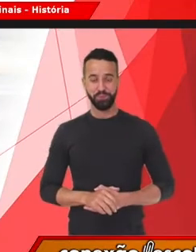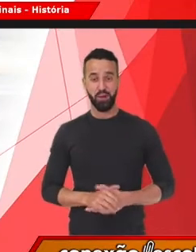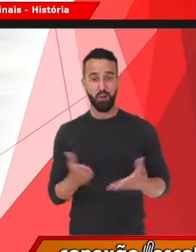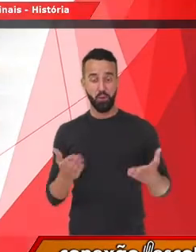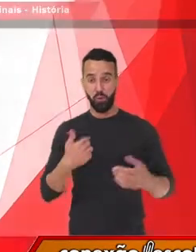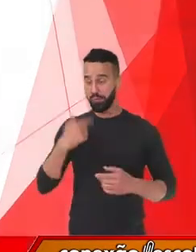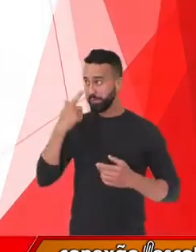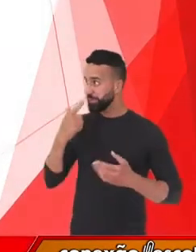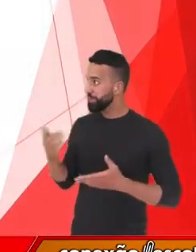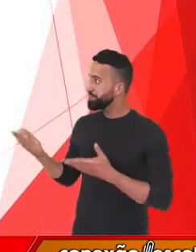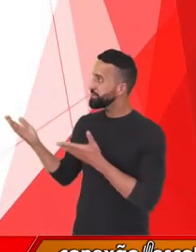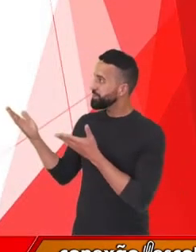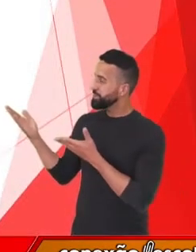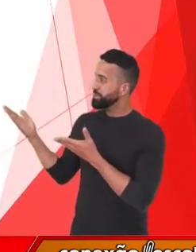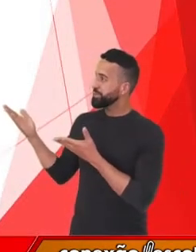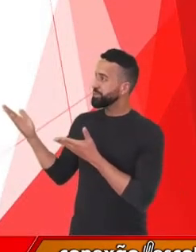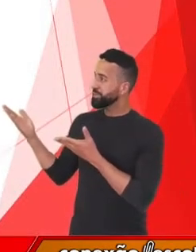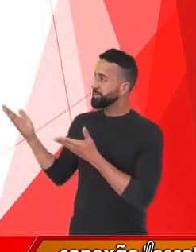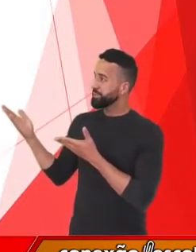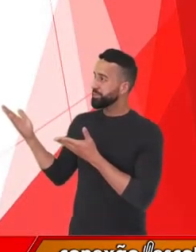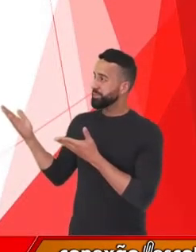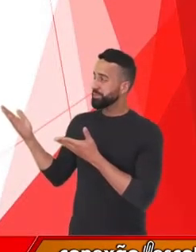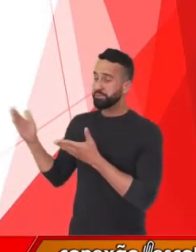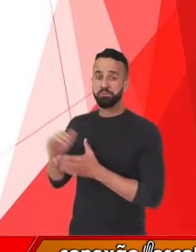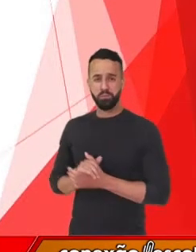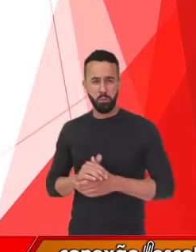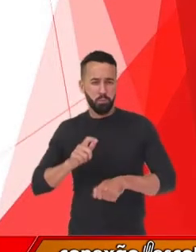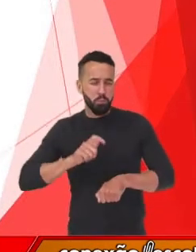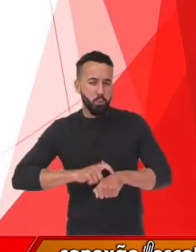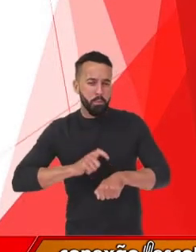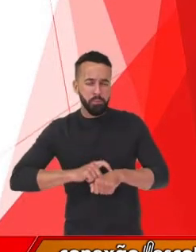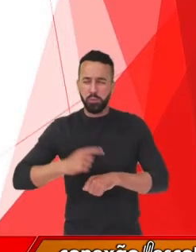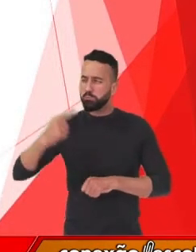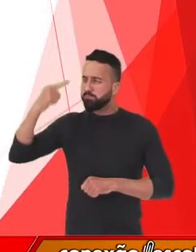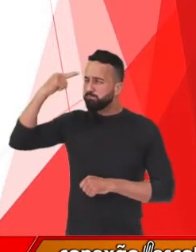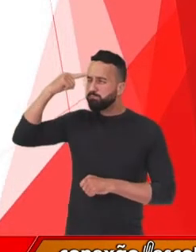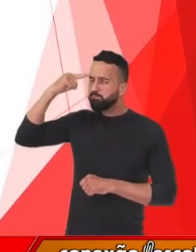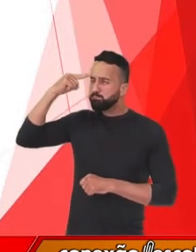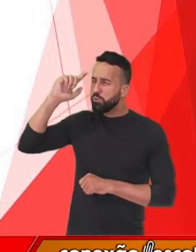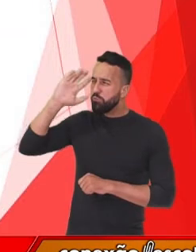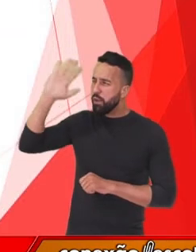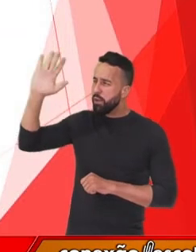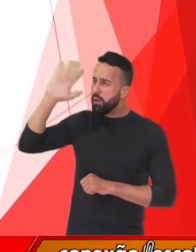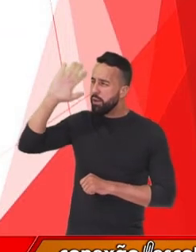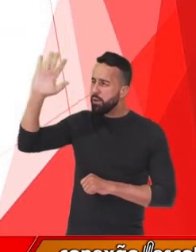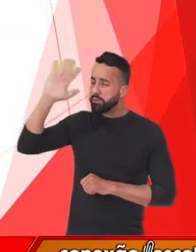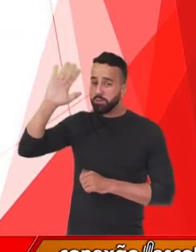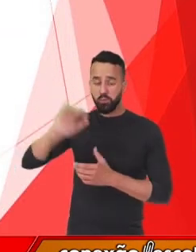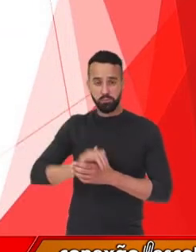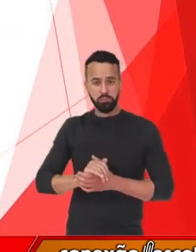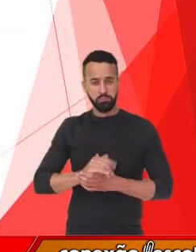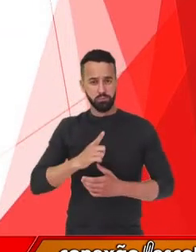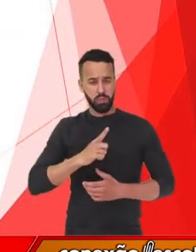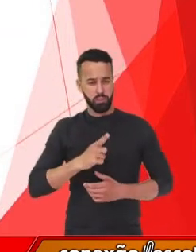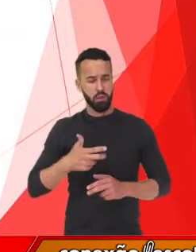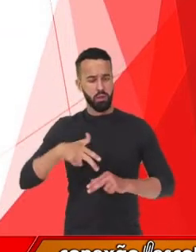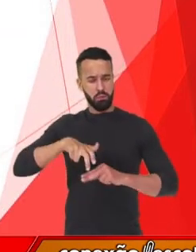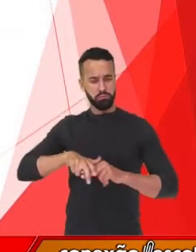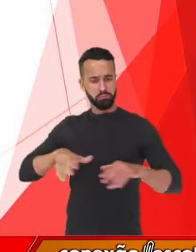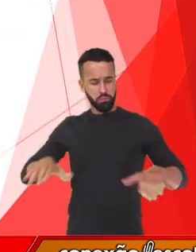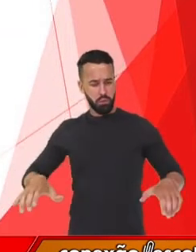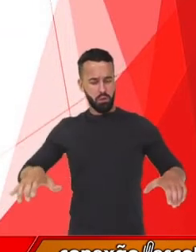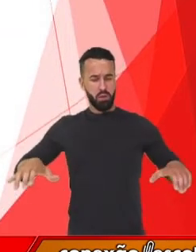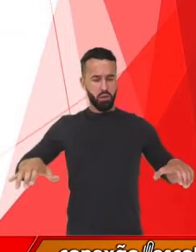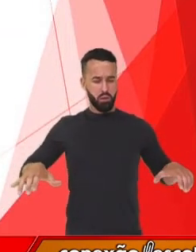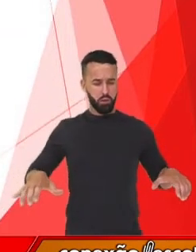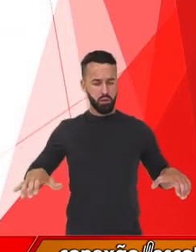para vocês essa imagem para provocar um momento de reflexão, onde nós temos um rei sentado em seu trono,